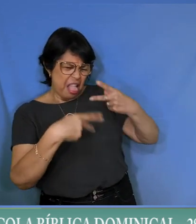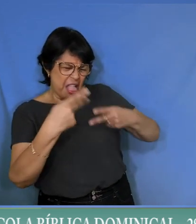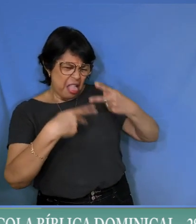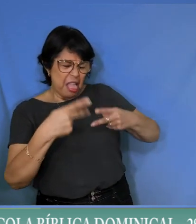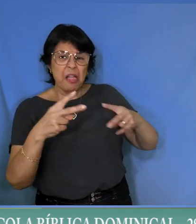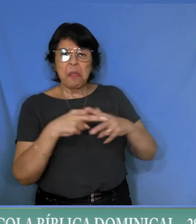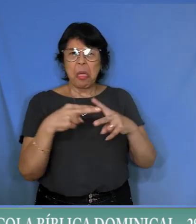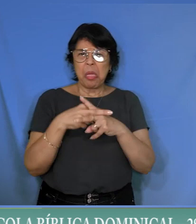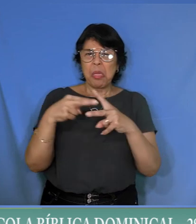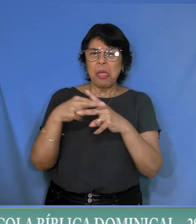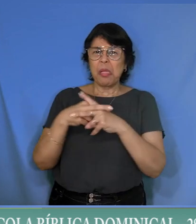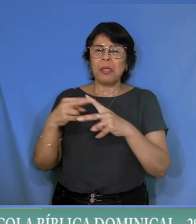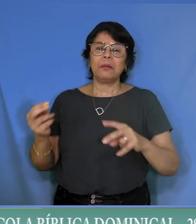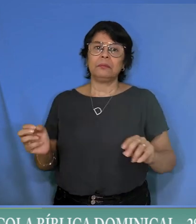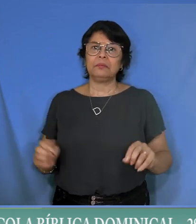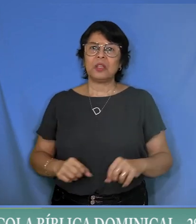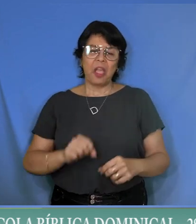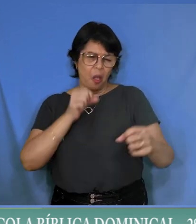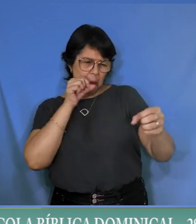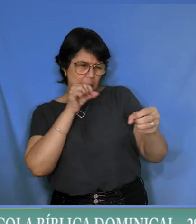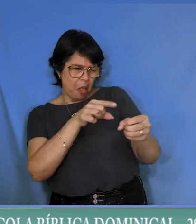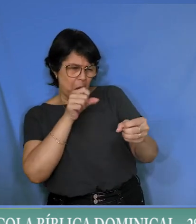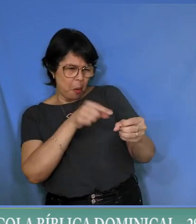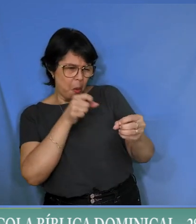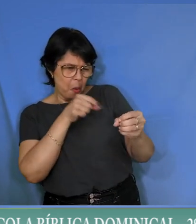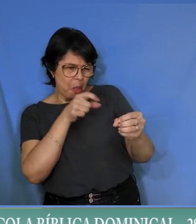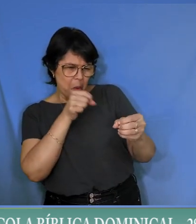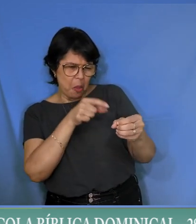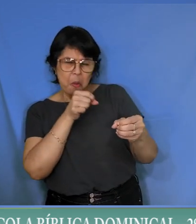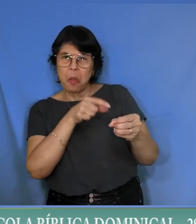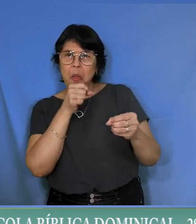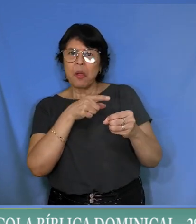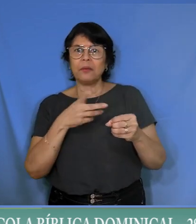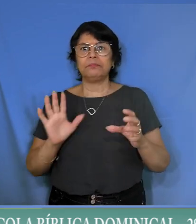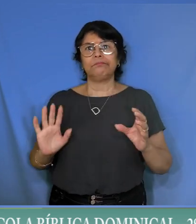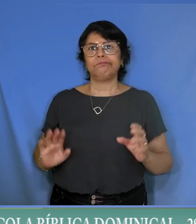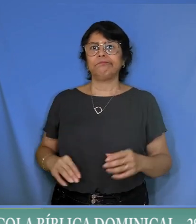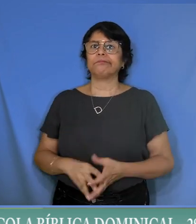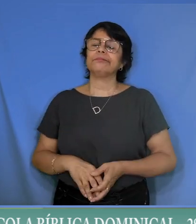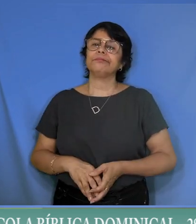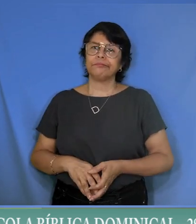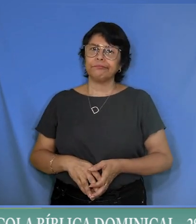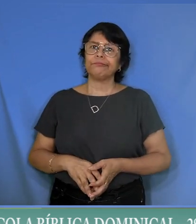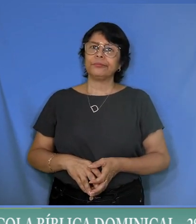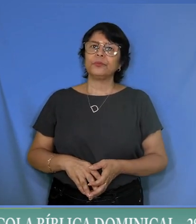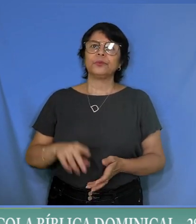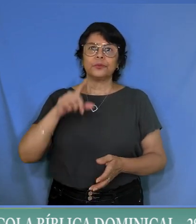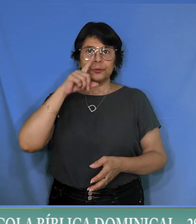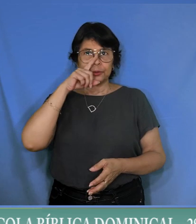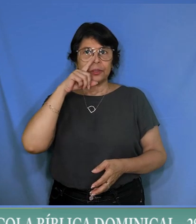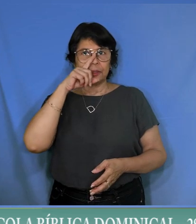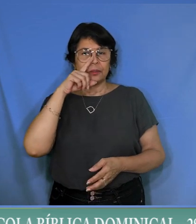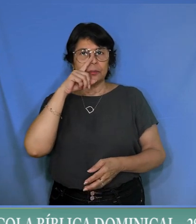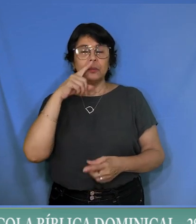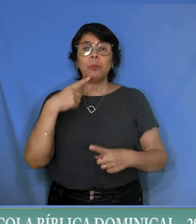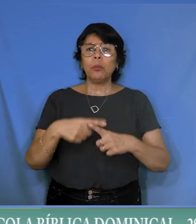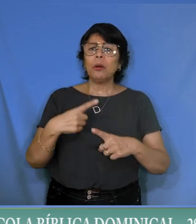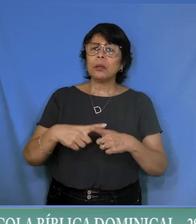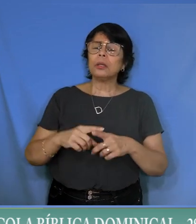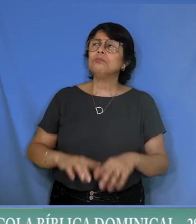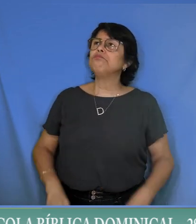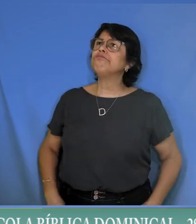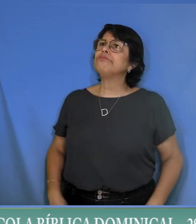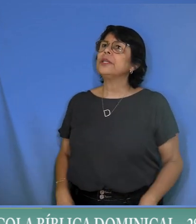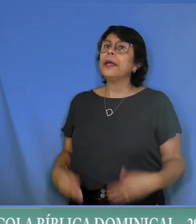que lutar contra essas coisas. E a nossa luta é diária. Ser cristão é muito difícil. Eu